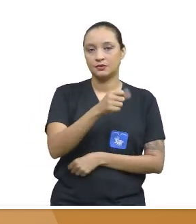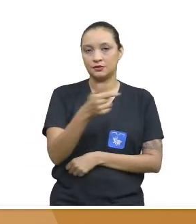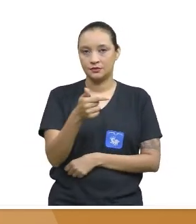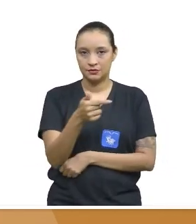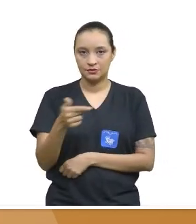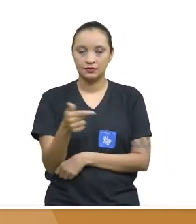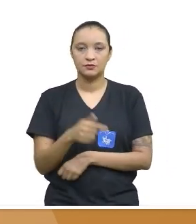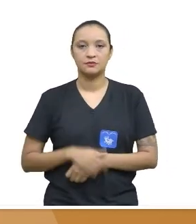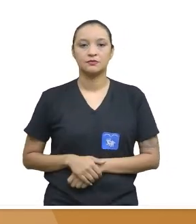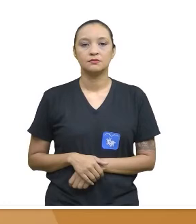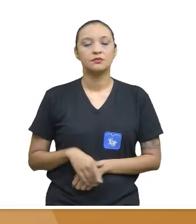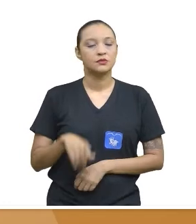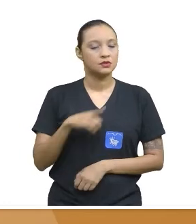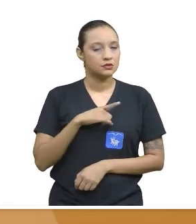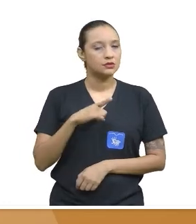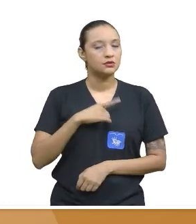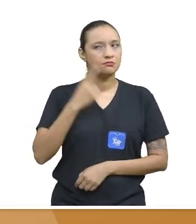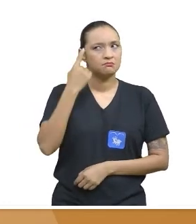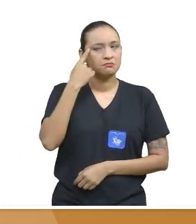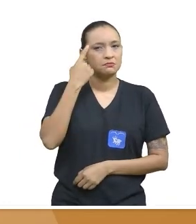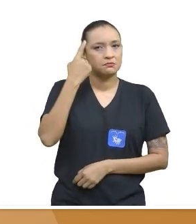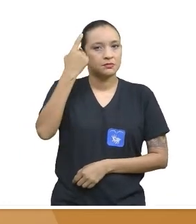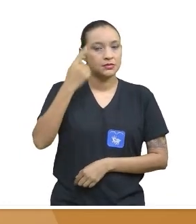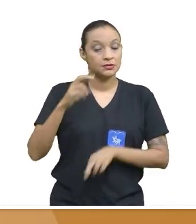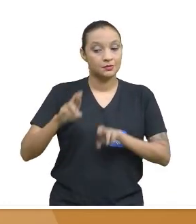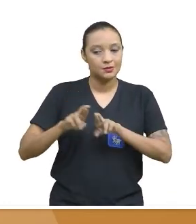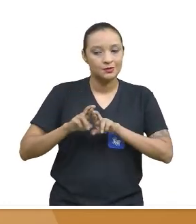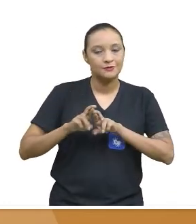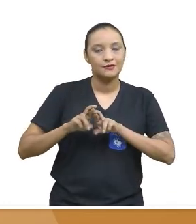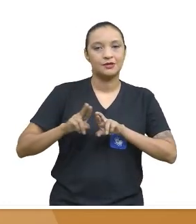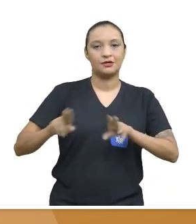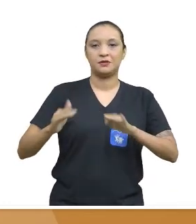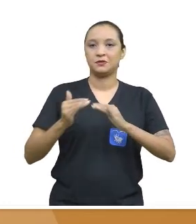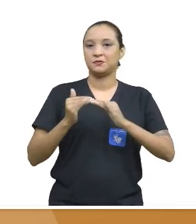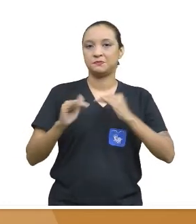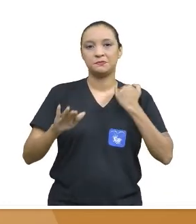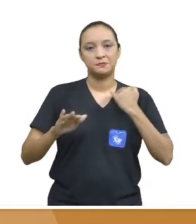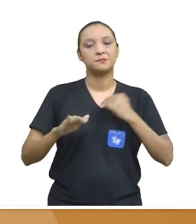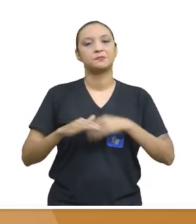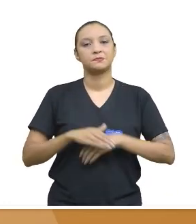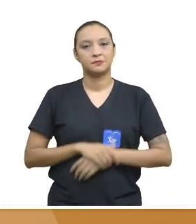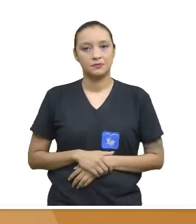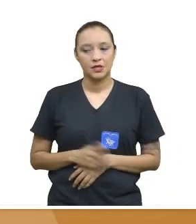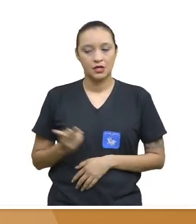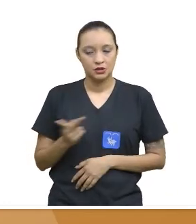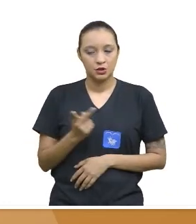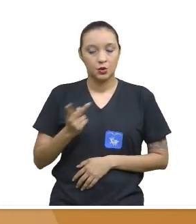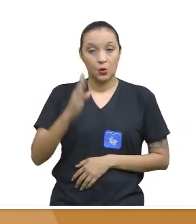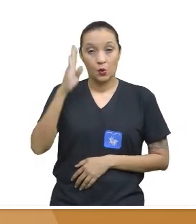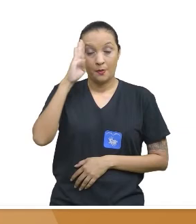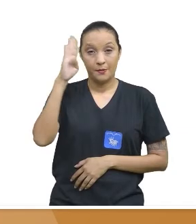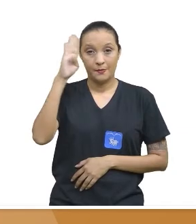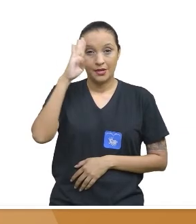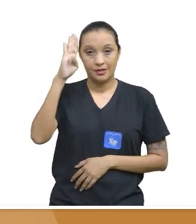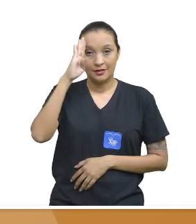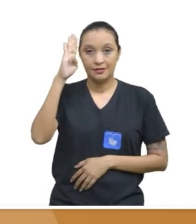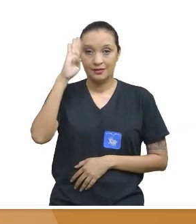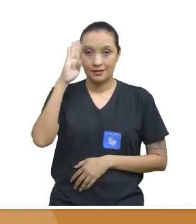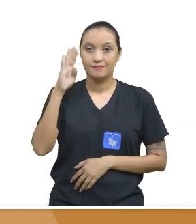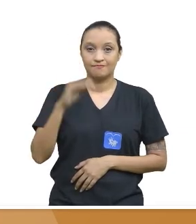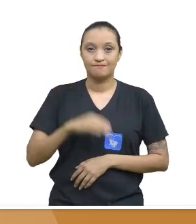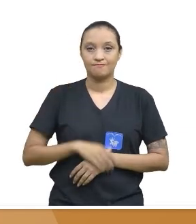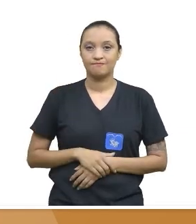uma divergência de ideias entre esses dois grandes generais da América do Sul.